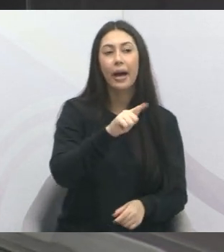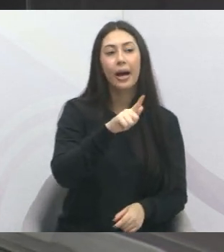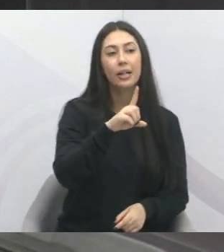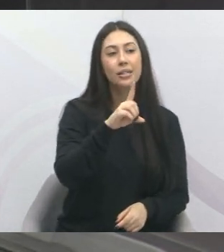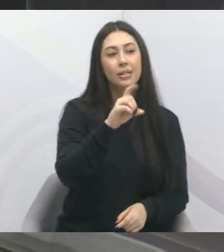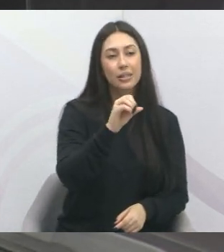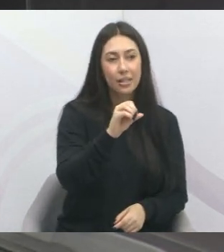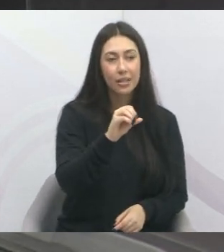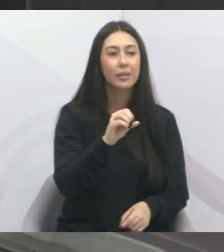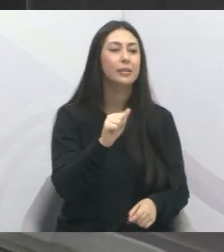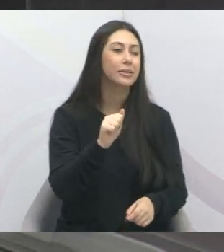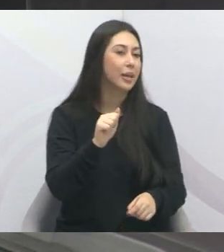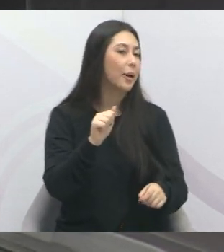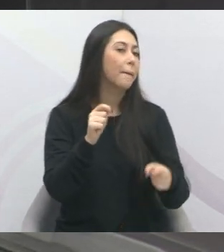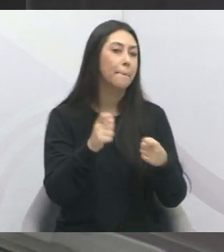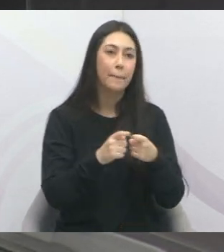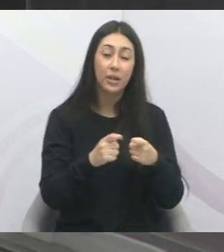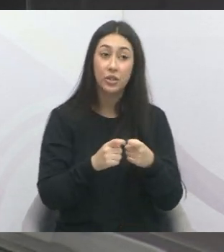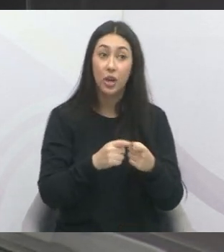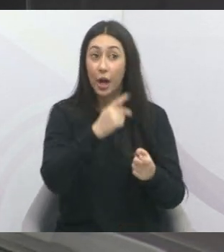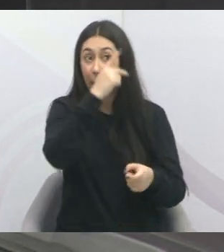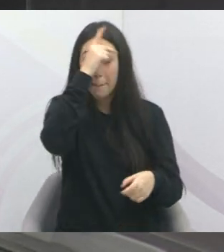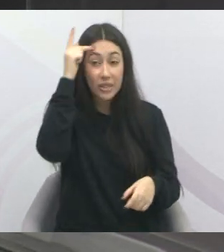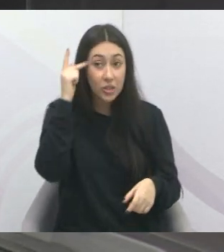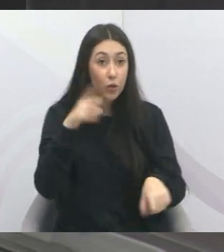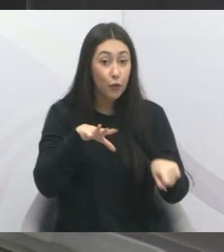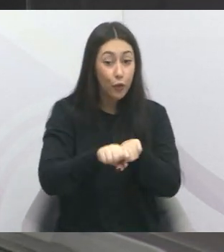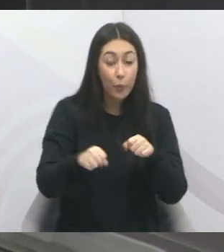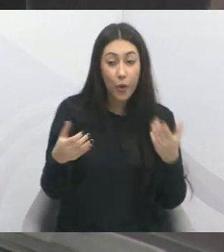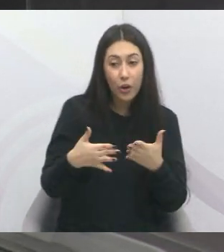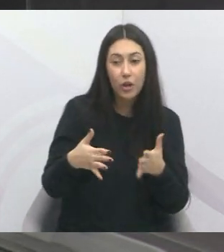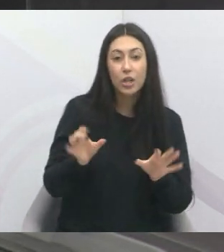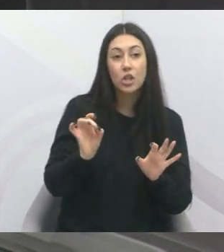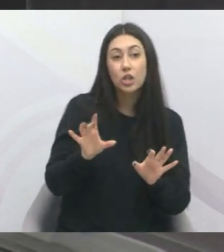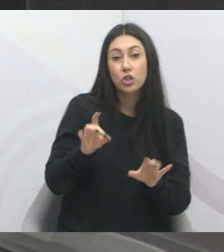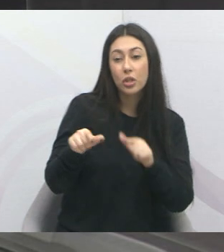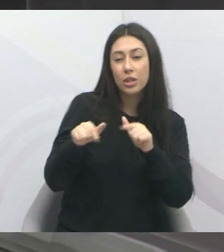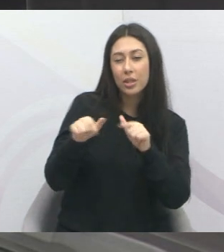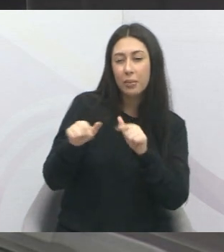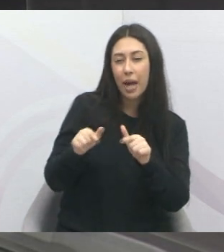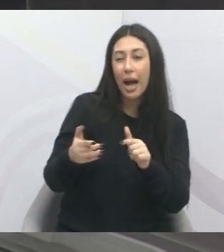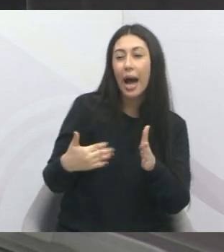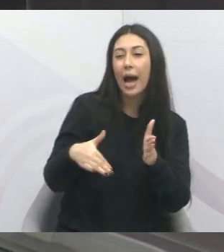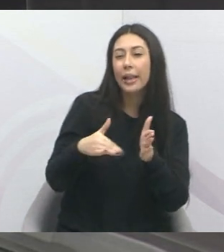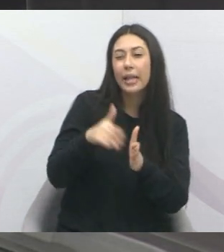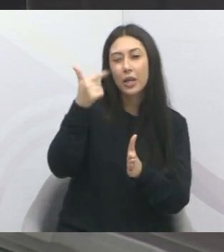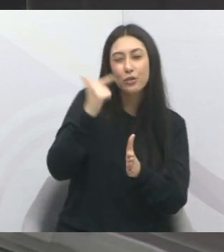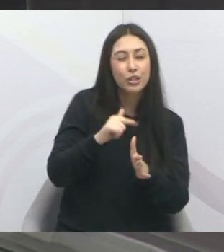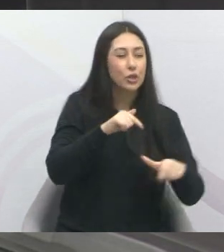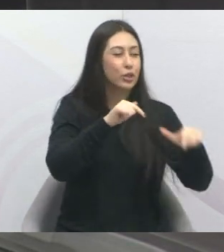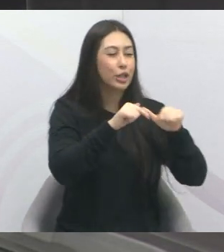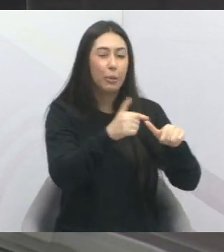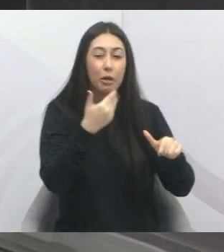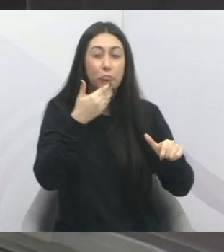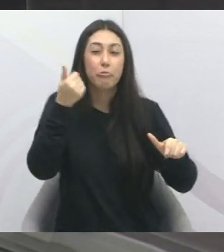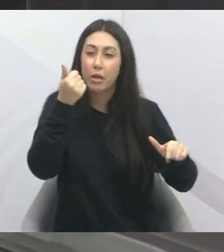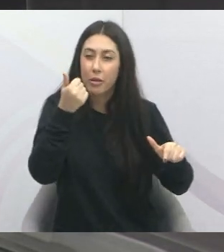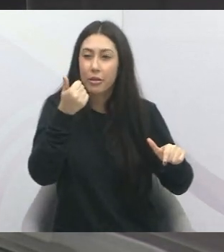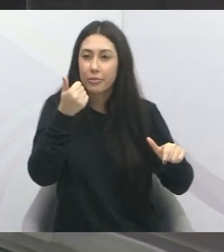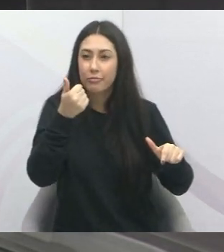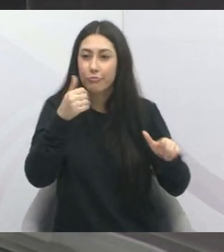pegando um cara recém-formado que ele só vai ficar segurando esse emprego até ele conseguir um plantão melhor ou ele passar numa vaga de